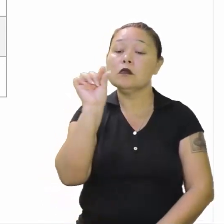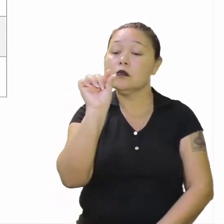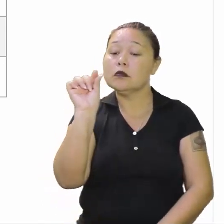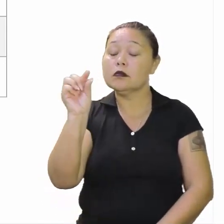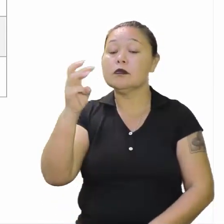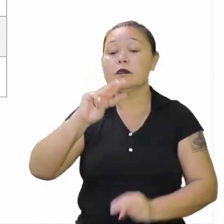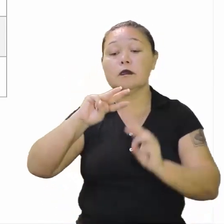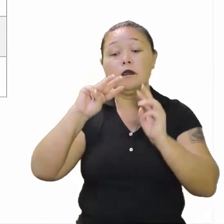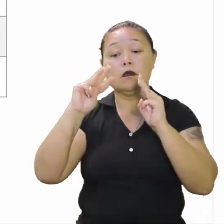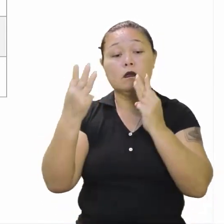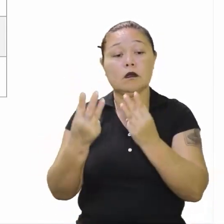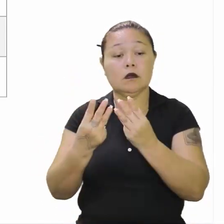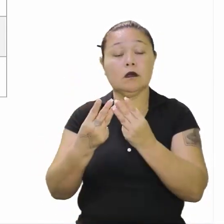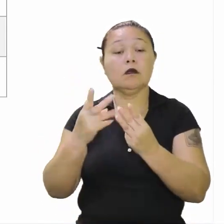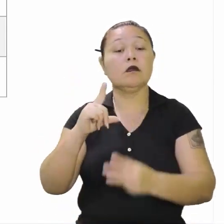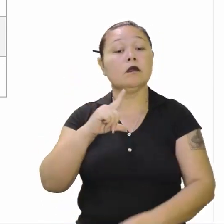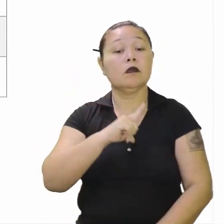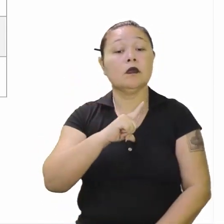massa, vejamos.